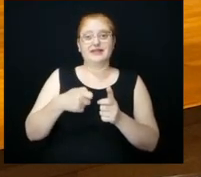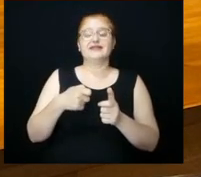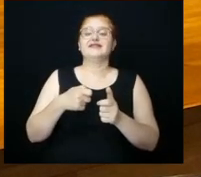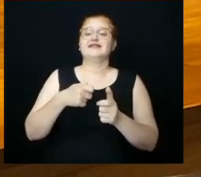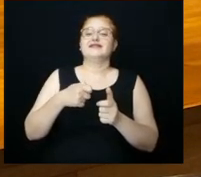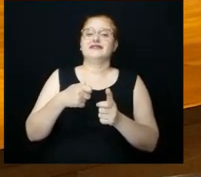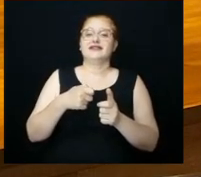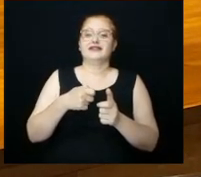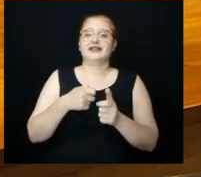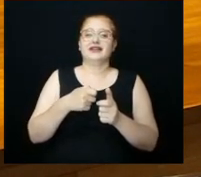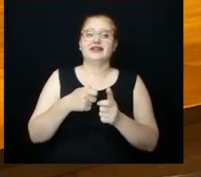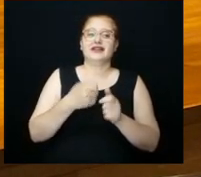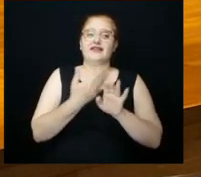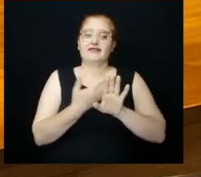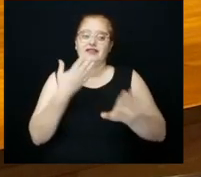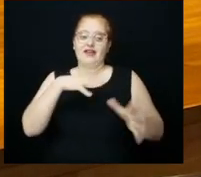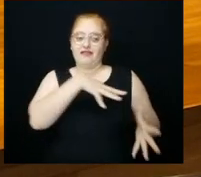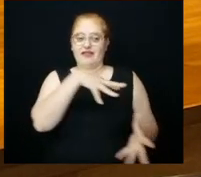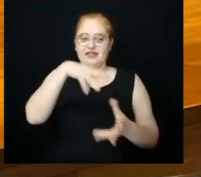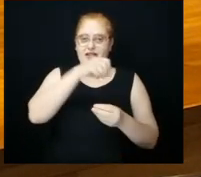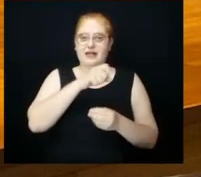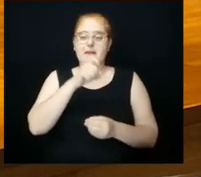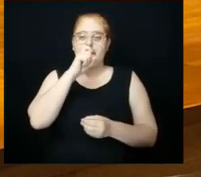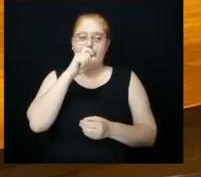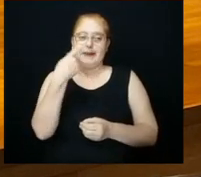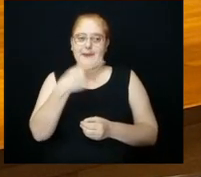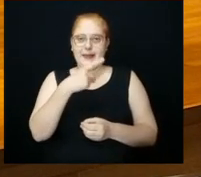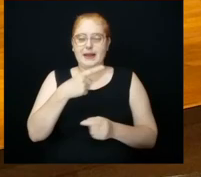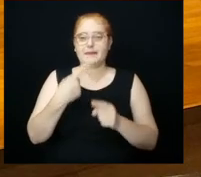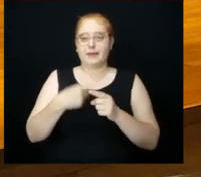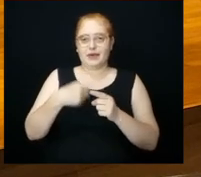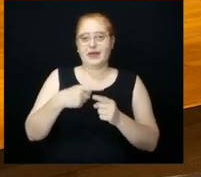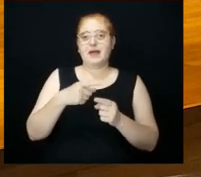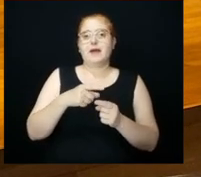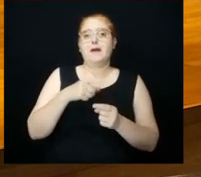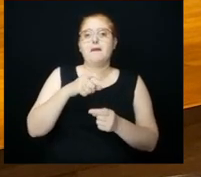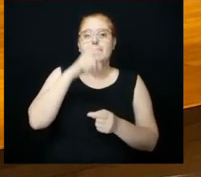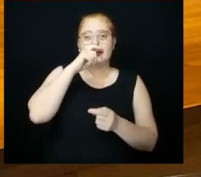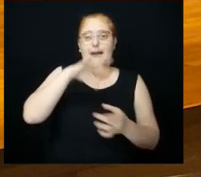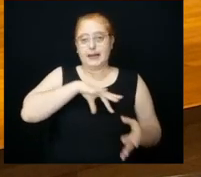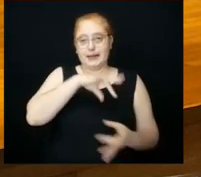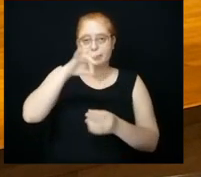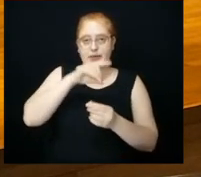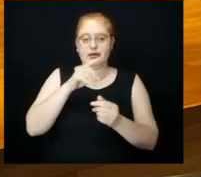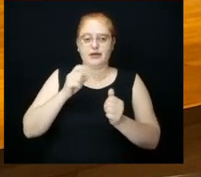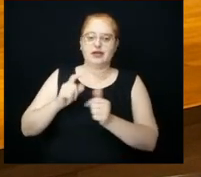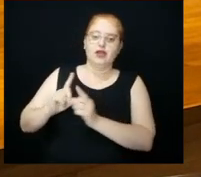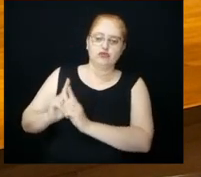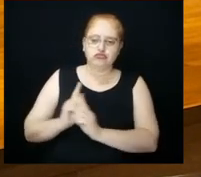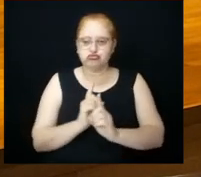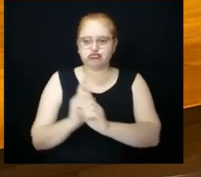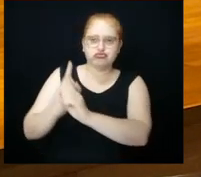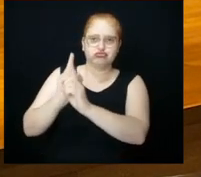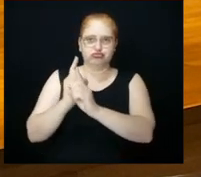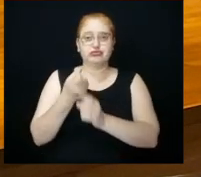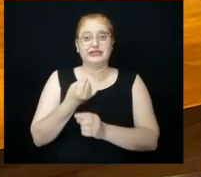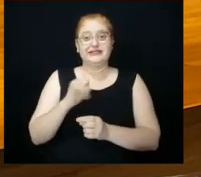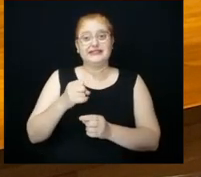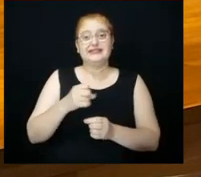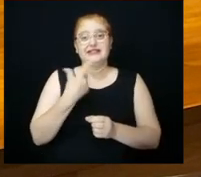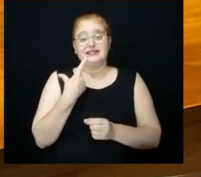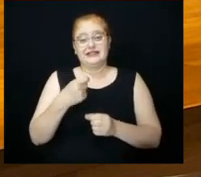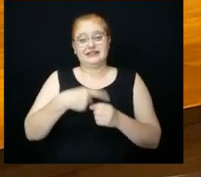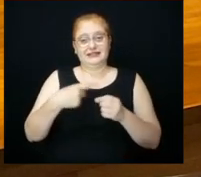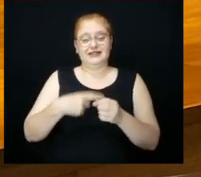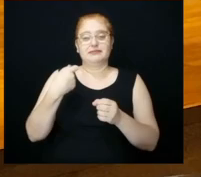que morreu, porque o fantasma do pai dele vai persegui-lo durante toda a estrada, se ele sair da sua terra. Então, ele vai ter que